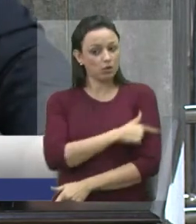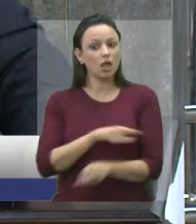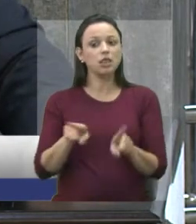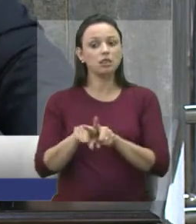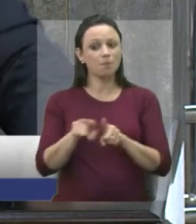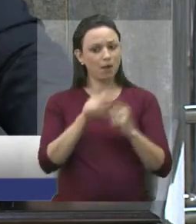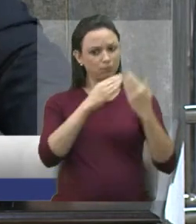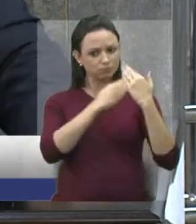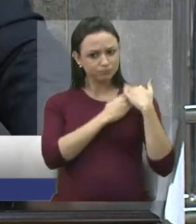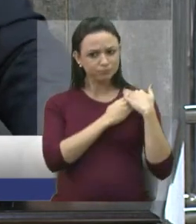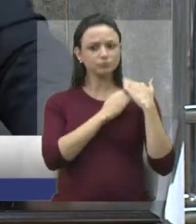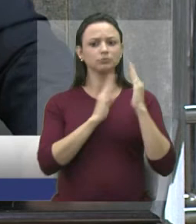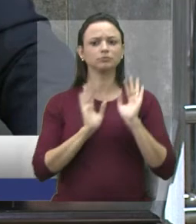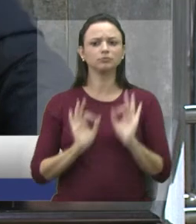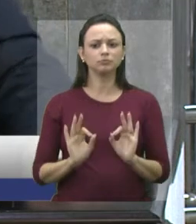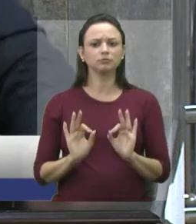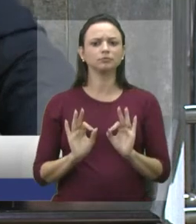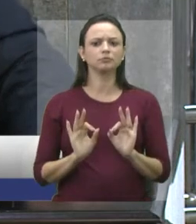responsabilidade.